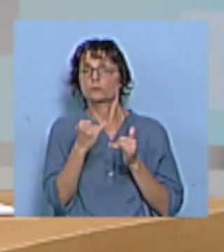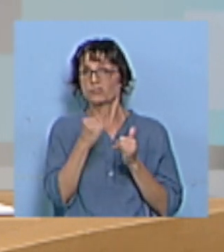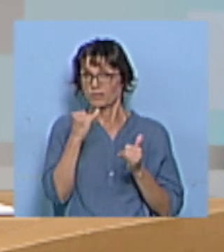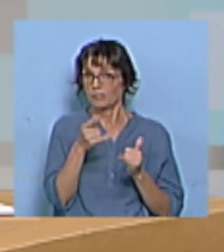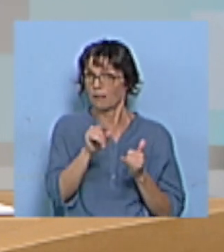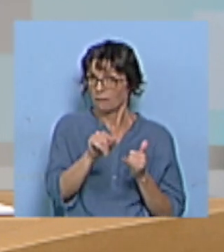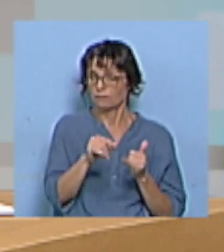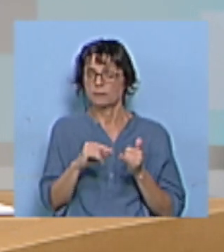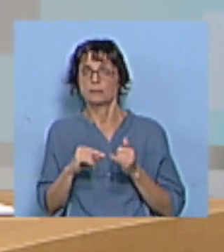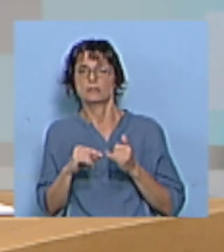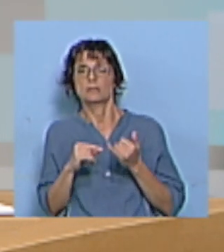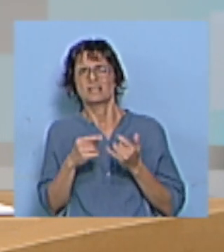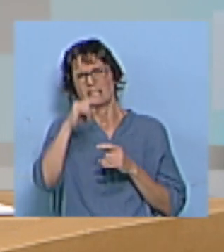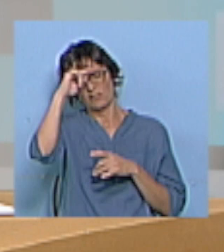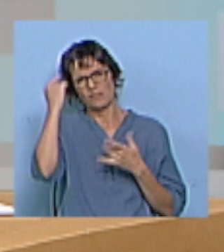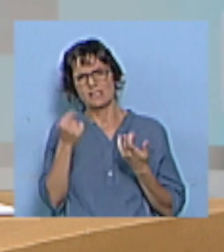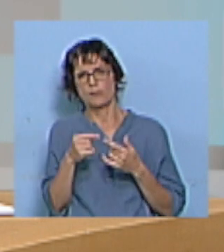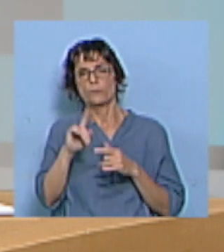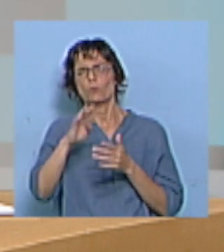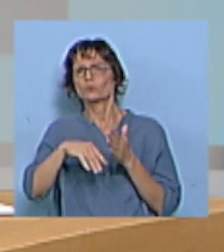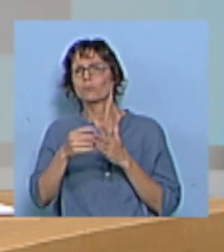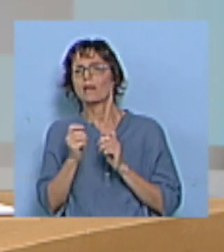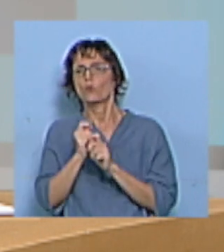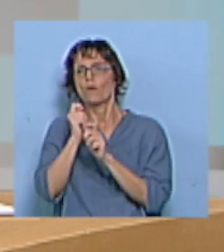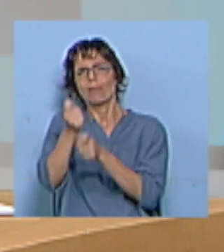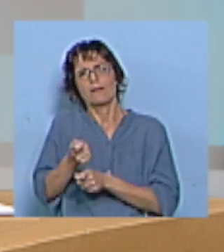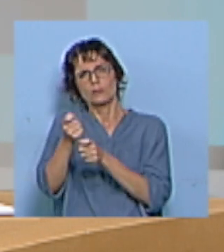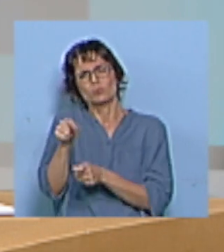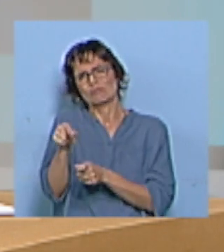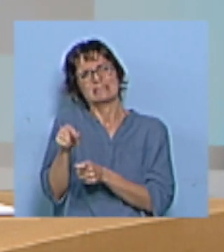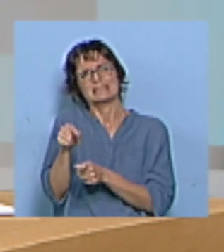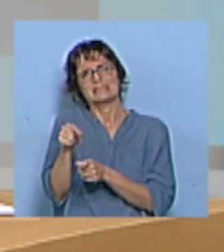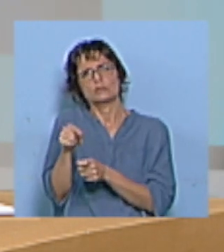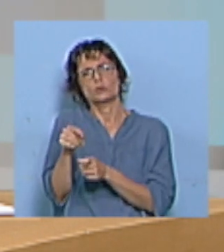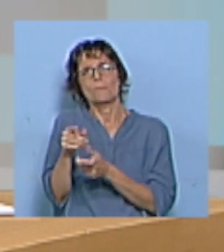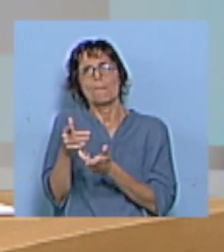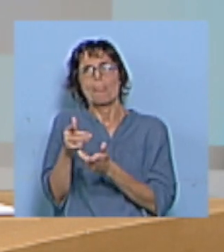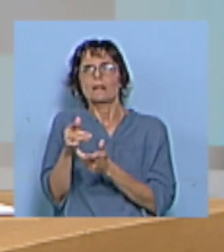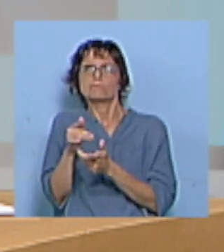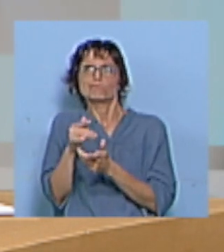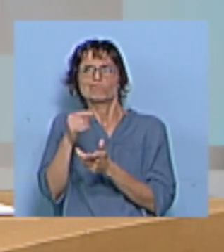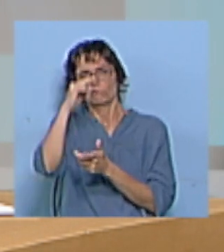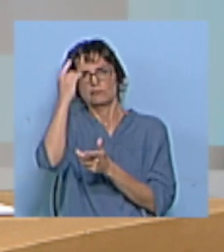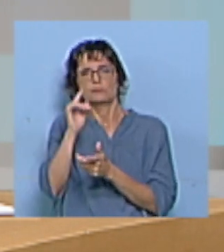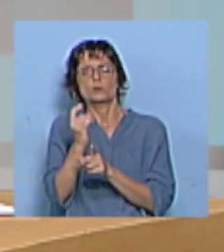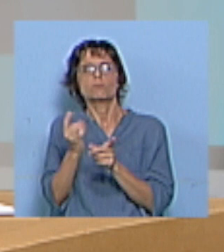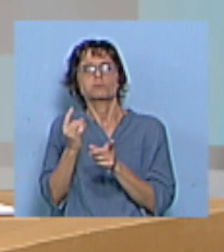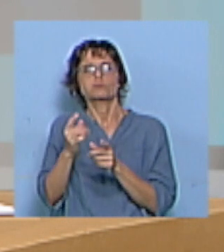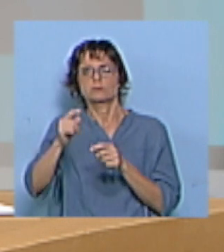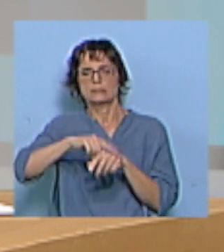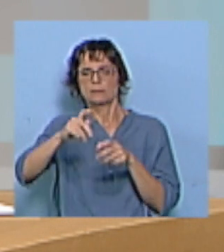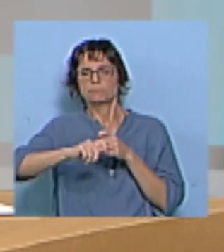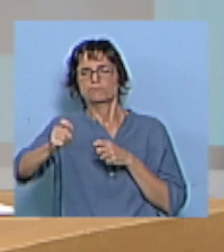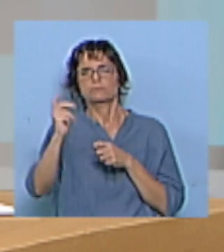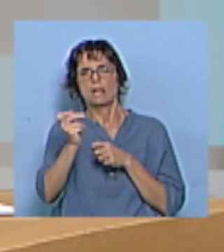tornou-se mais difícil. Para a agricultura não tanto, porque a agricultura, apesar de tudo, no cômputo dos 5 anos em que vai entrar em vigor,